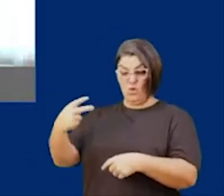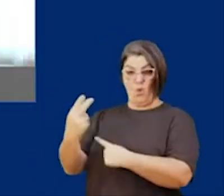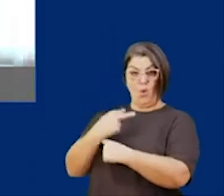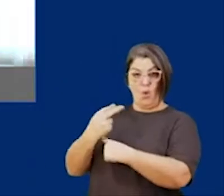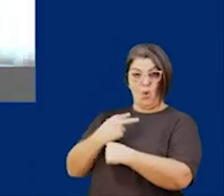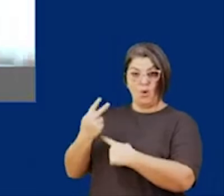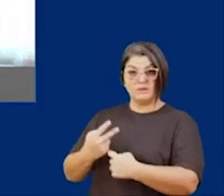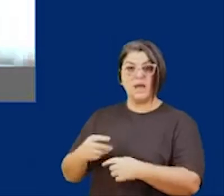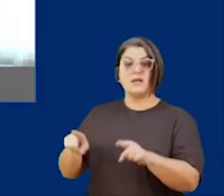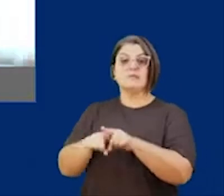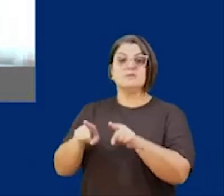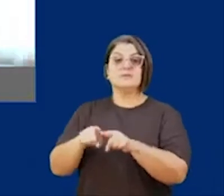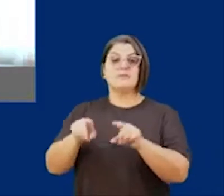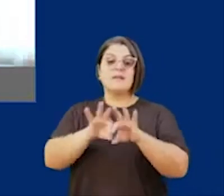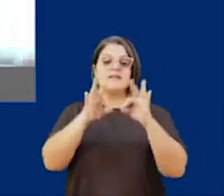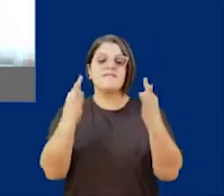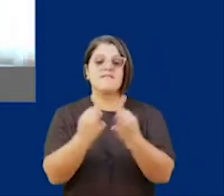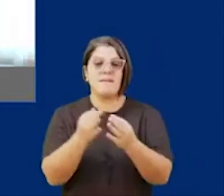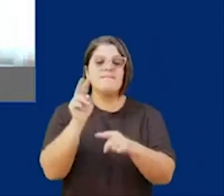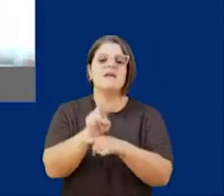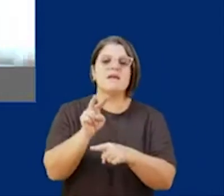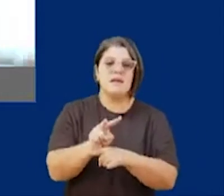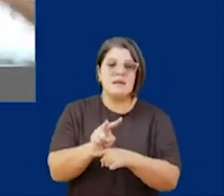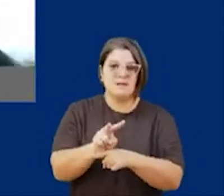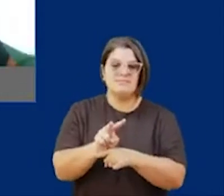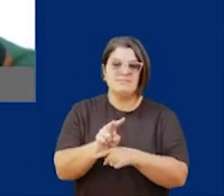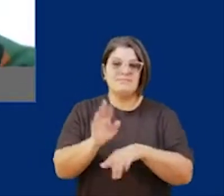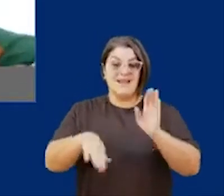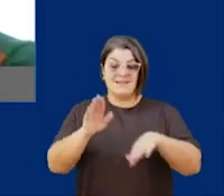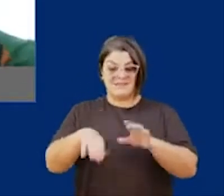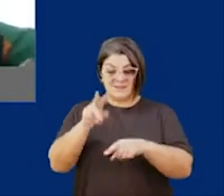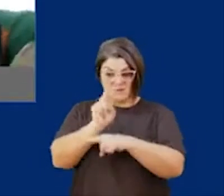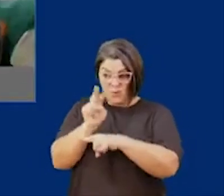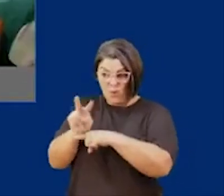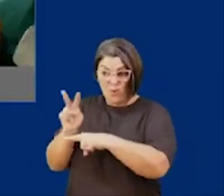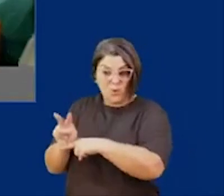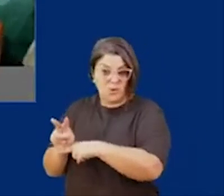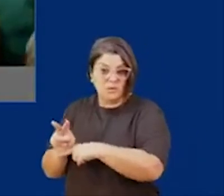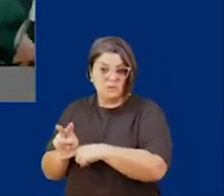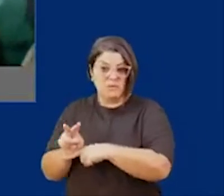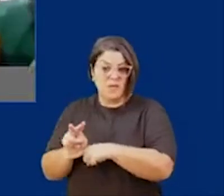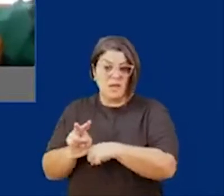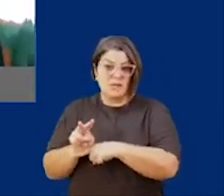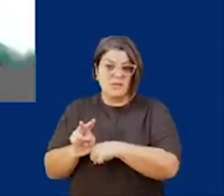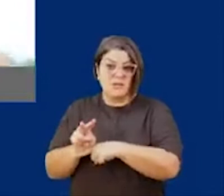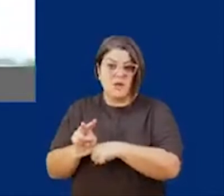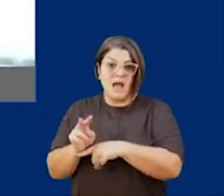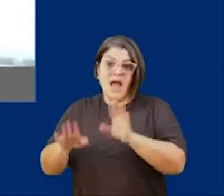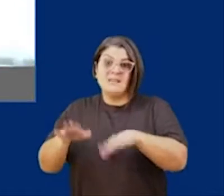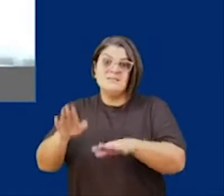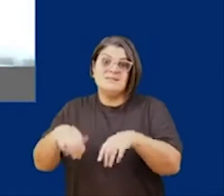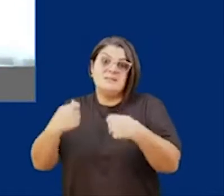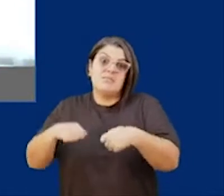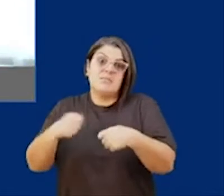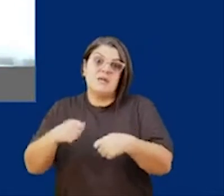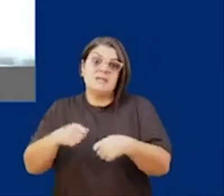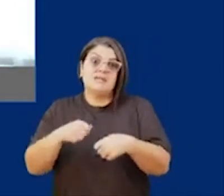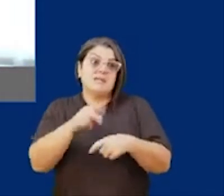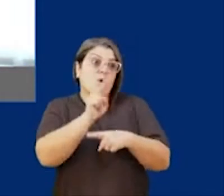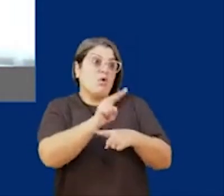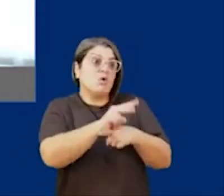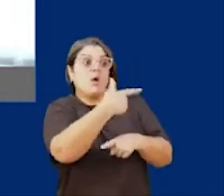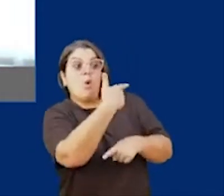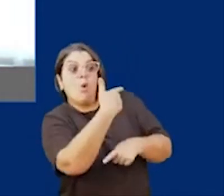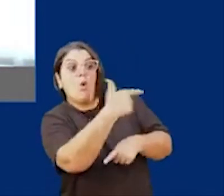membros da família, né? Às vezes, o que a gente precisa é que alguém cuide da comida do outro filho, para a gente poder cuidar de mamar